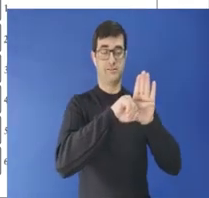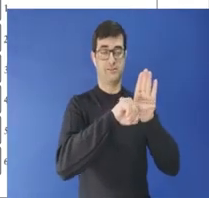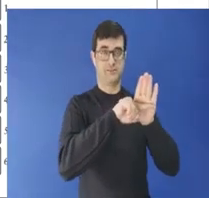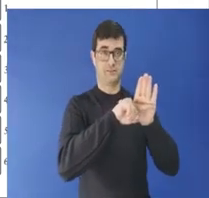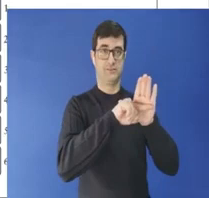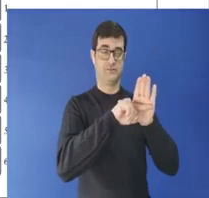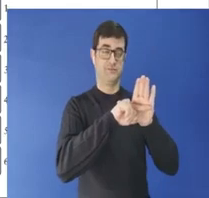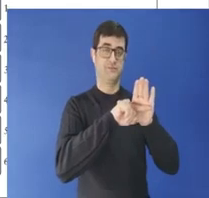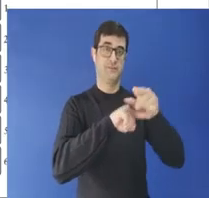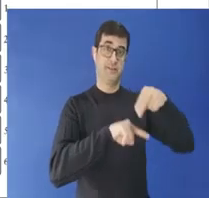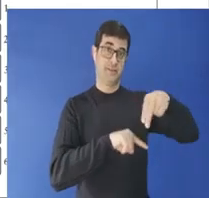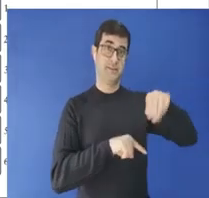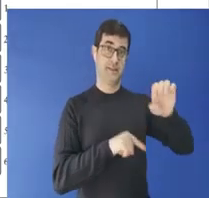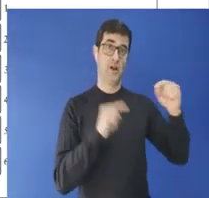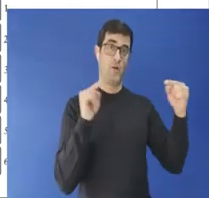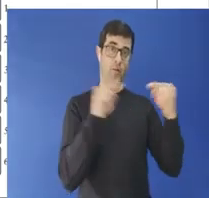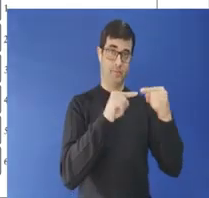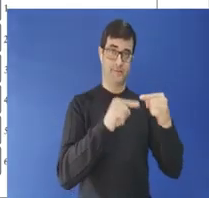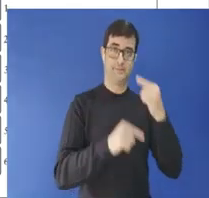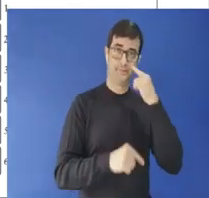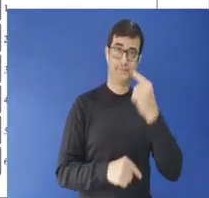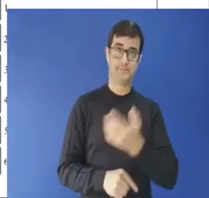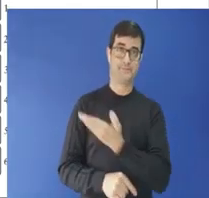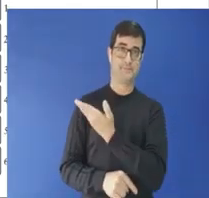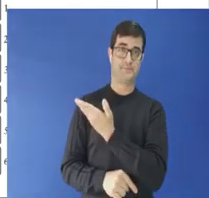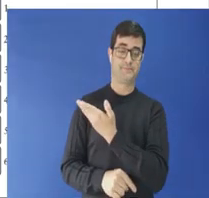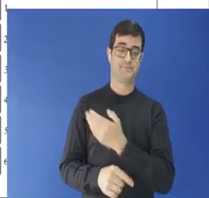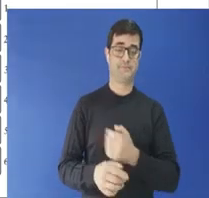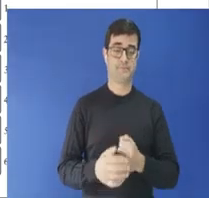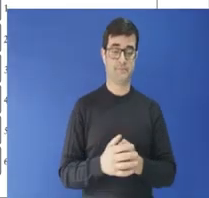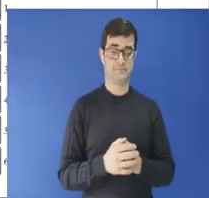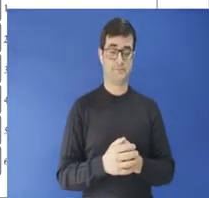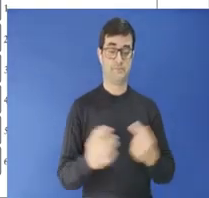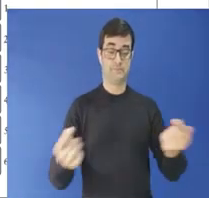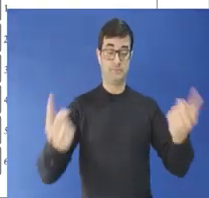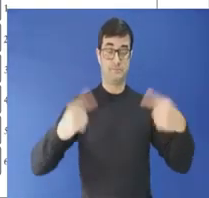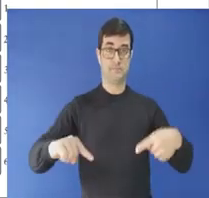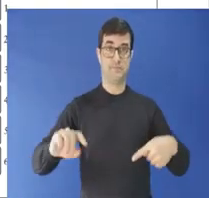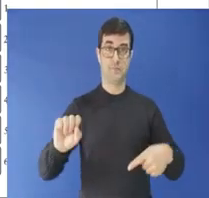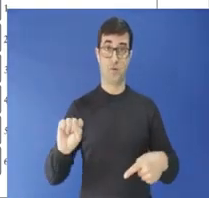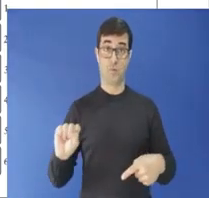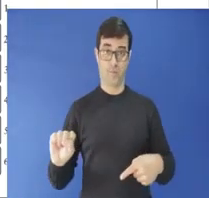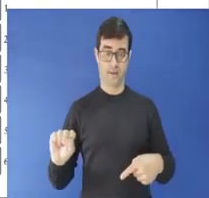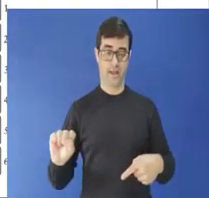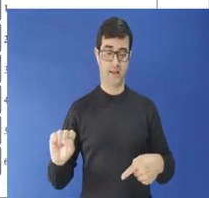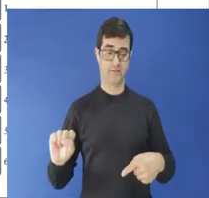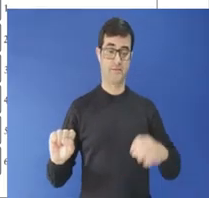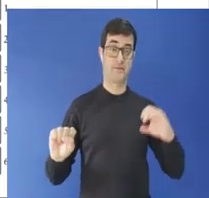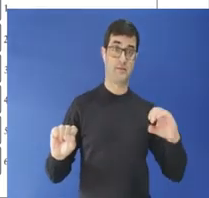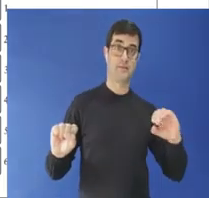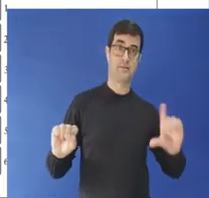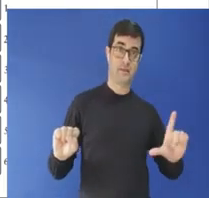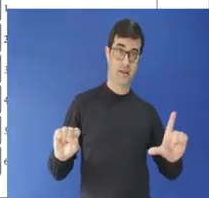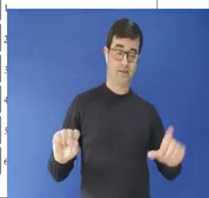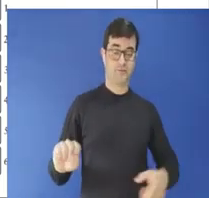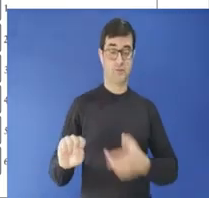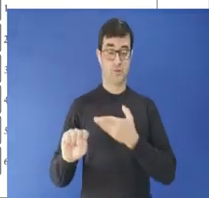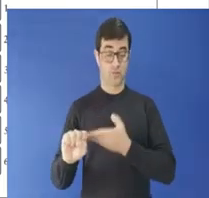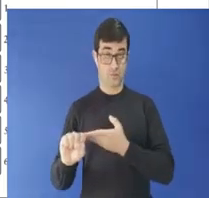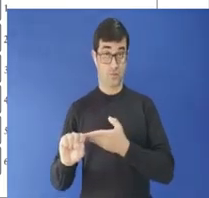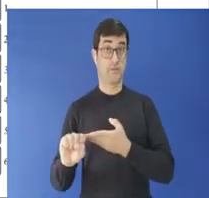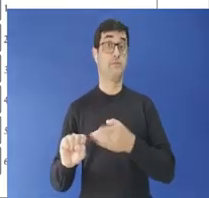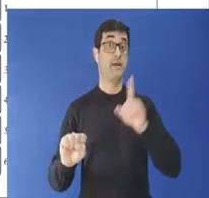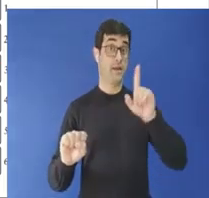neônio. Outros 2 exemplos é o caso do enxofre e do cloro. O enxofre e o cloro são do terceiro